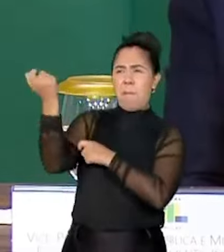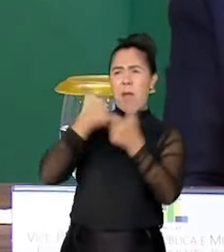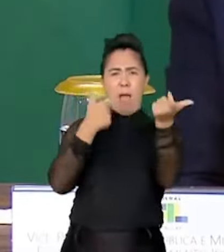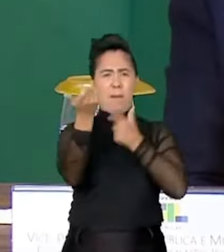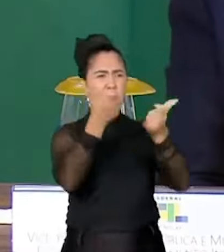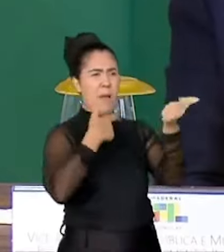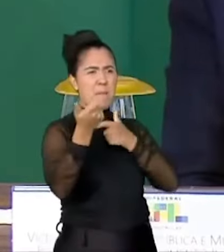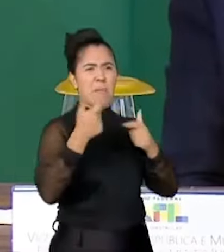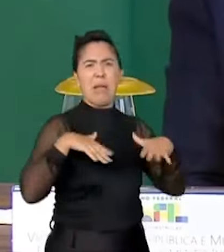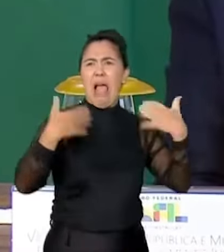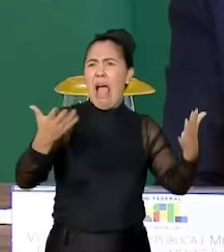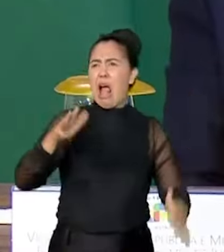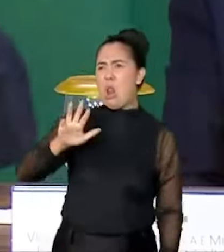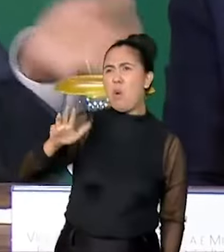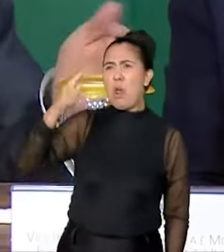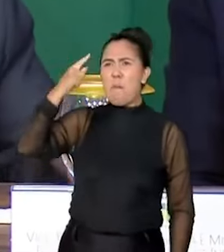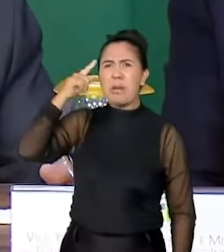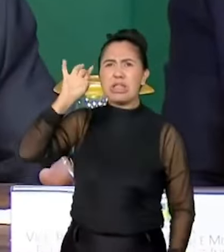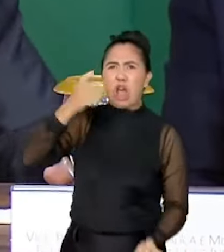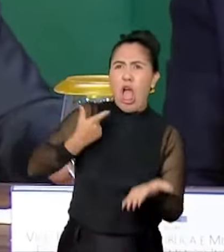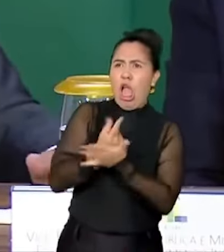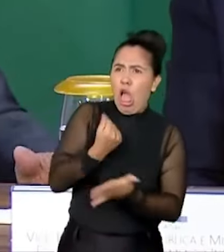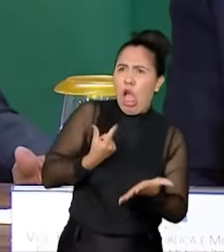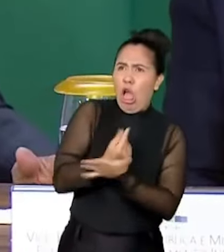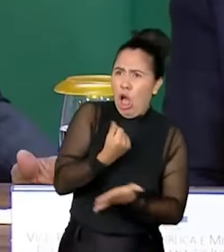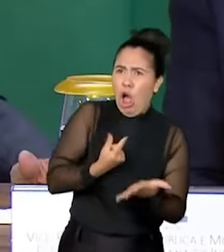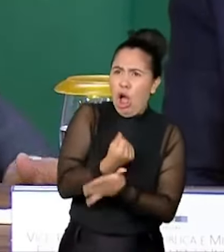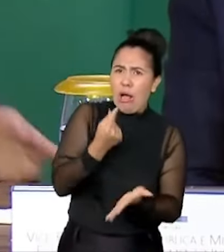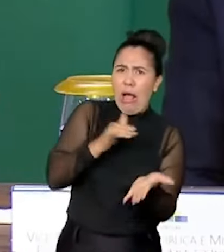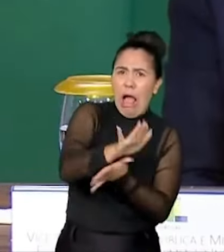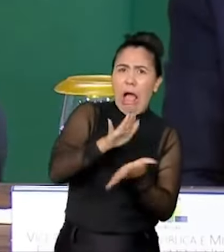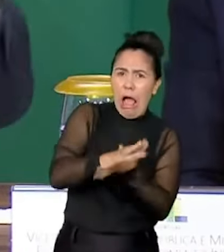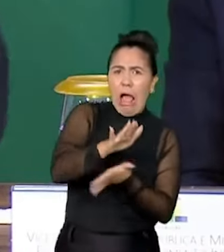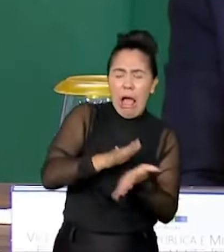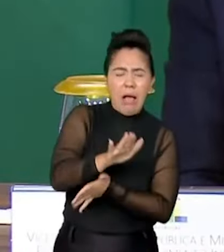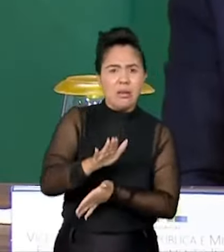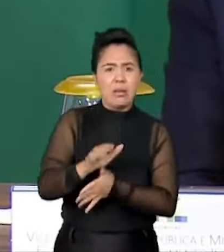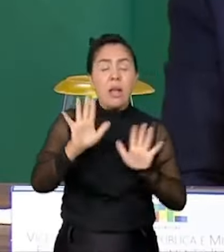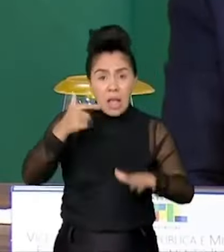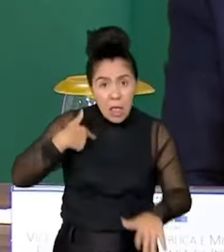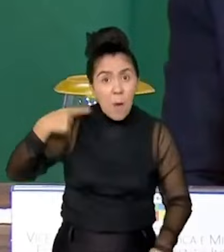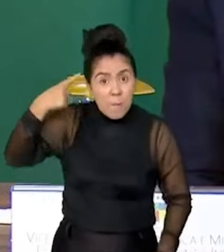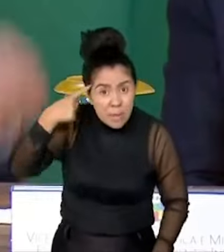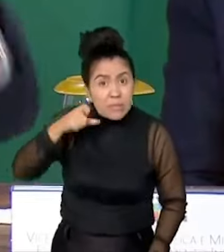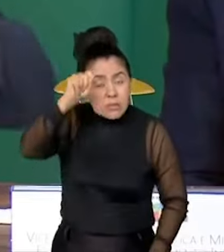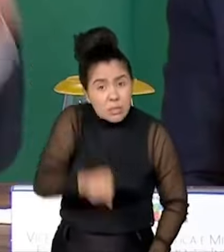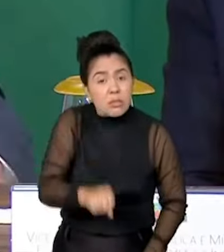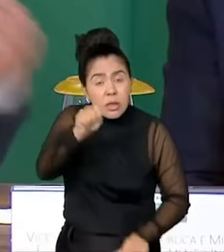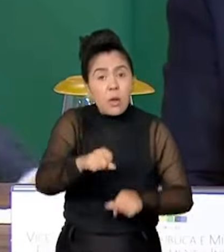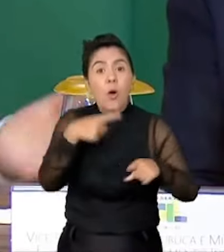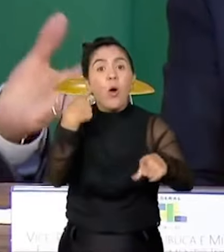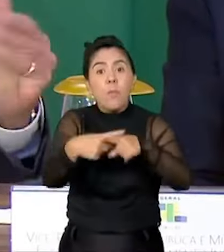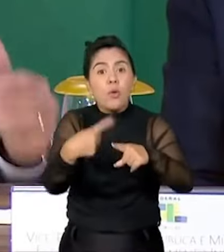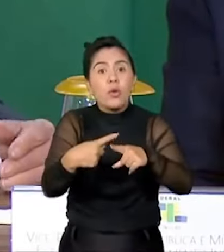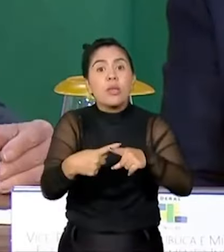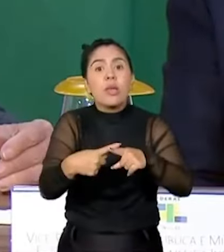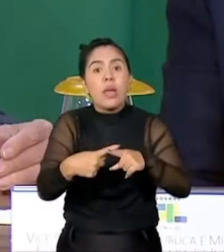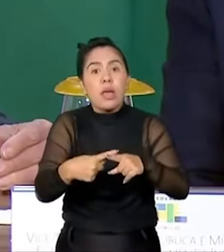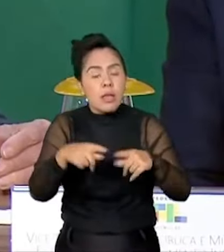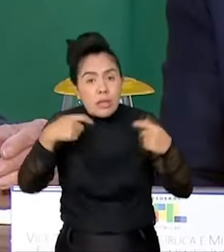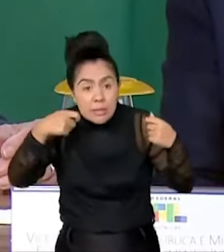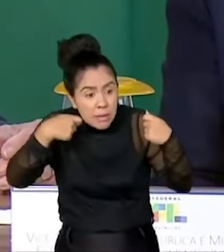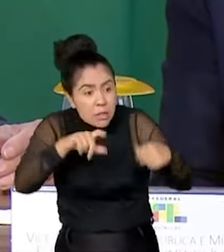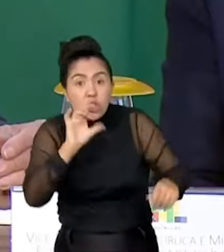em consumo, o Lula só pensa em consumo, o Lula só pensa em consumo. E eu só penso em consumo porque não tem indústria se não tiver